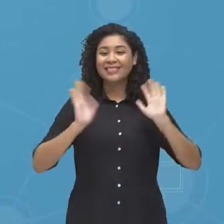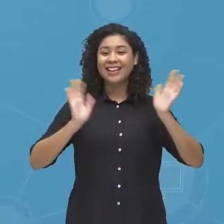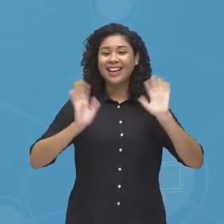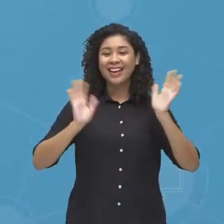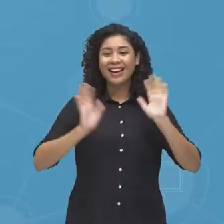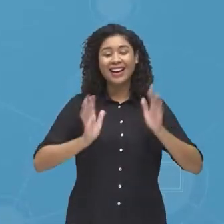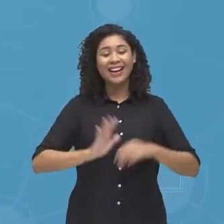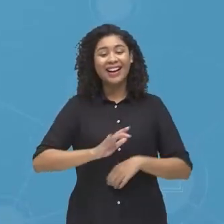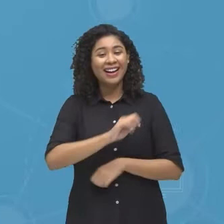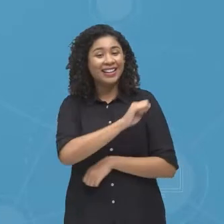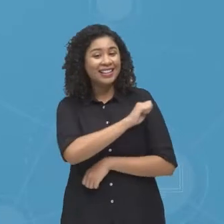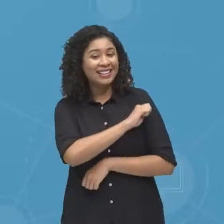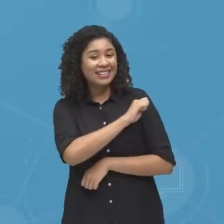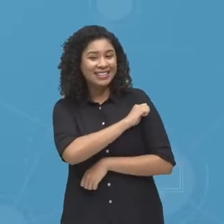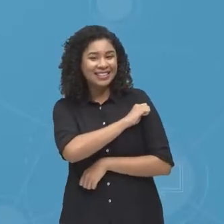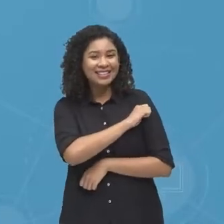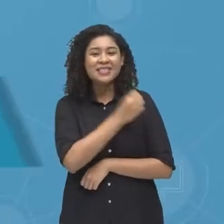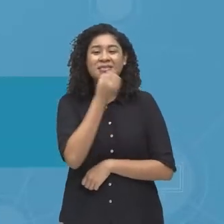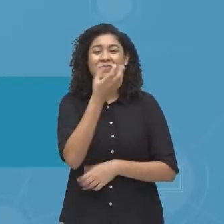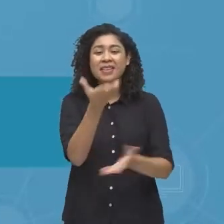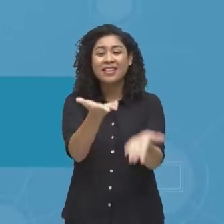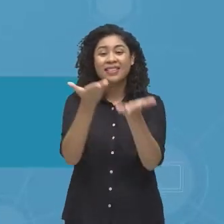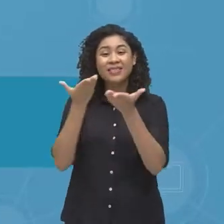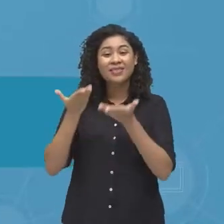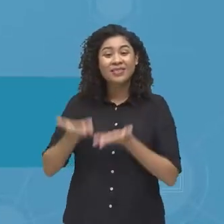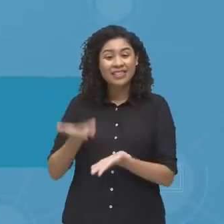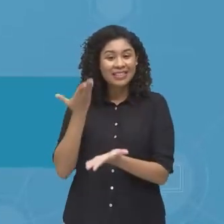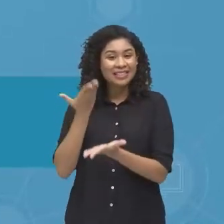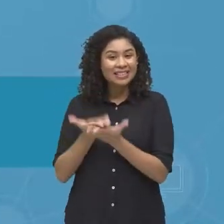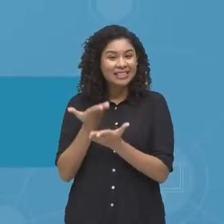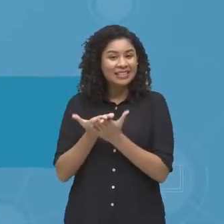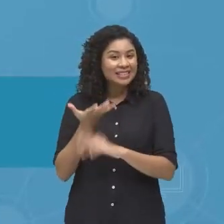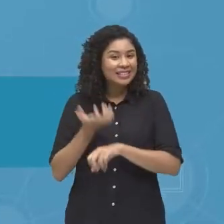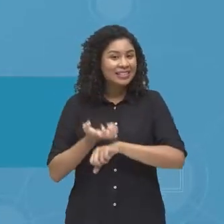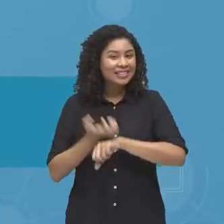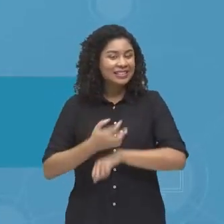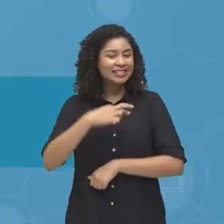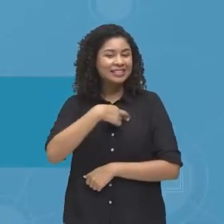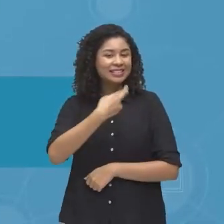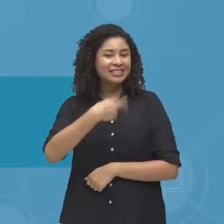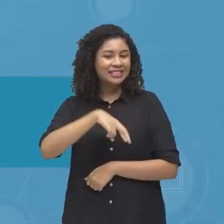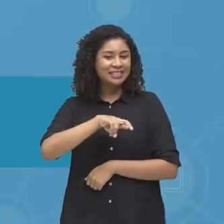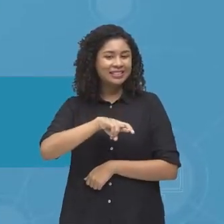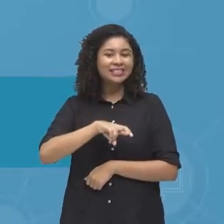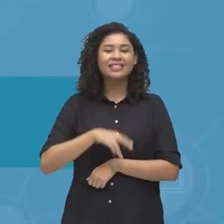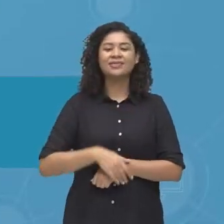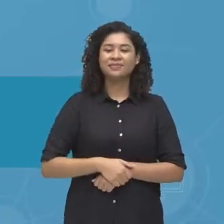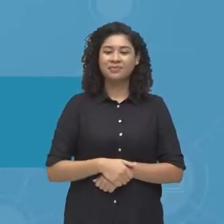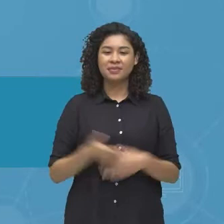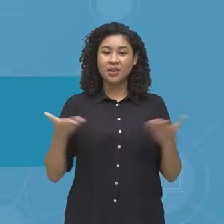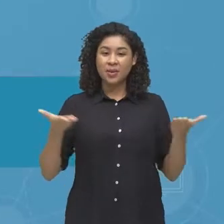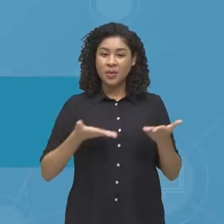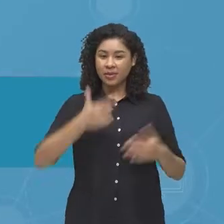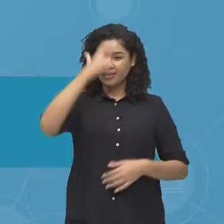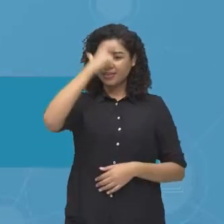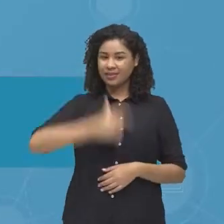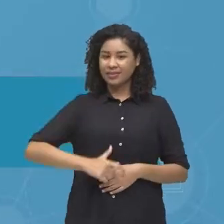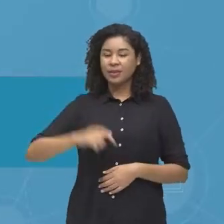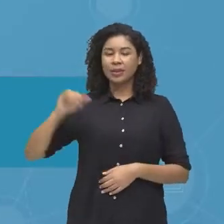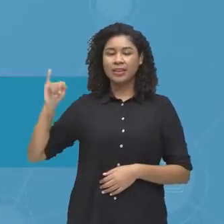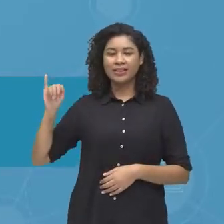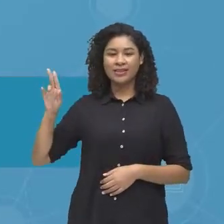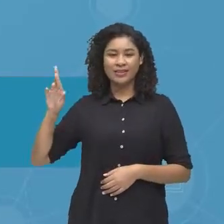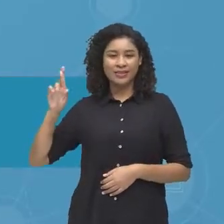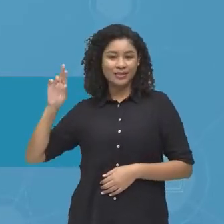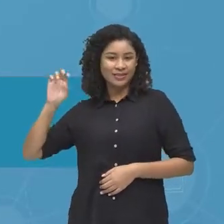Olá, meu caro aluno, minha cara aluna, seja bem-vindo e bem-vinda à nossa aula de ensino religioso. Eu sou o professor Yuri Lima e vou te acompanhar